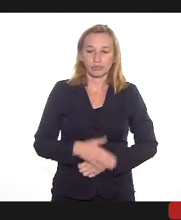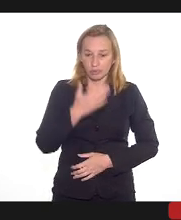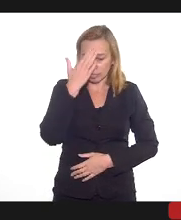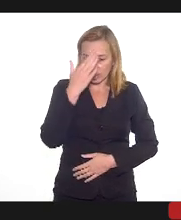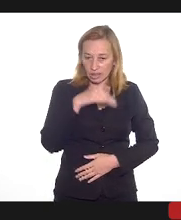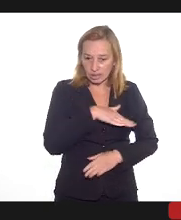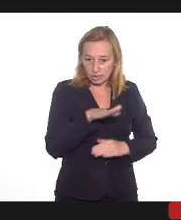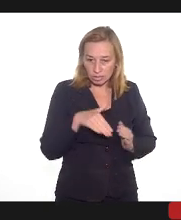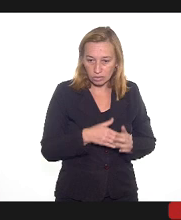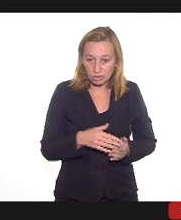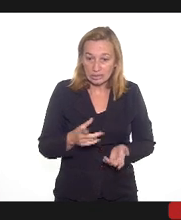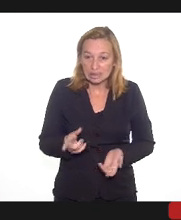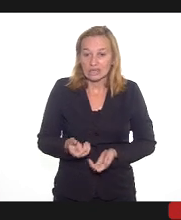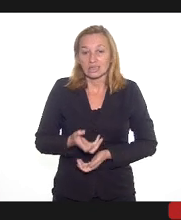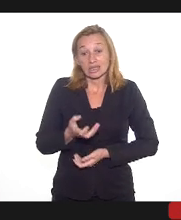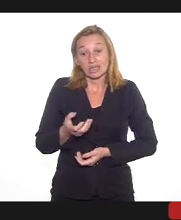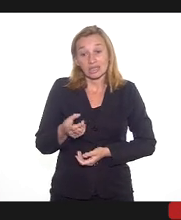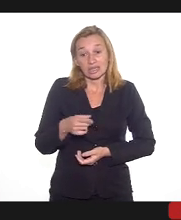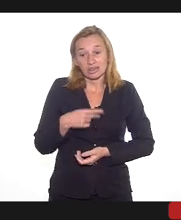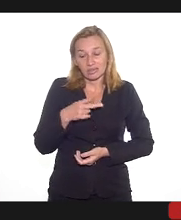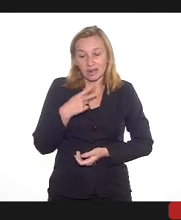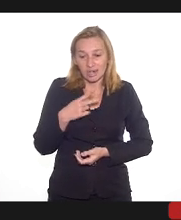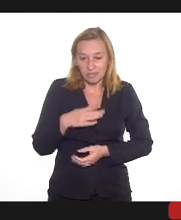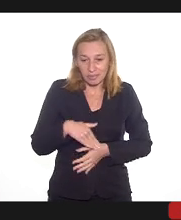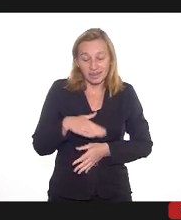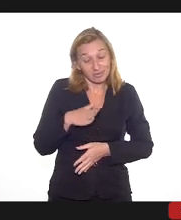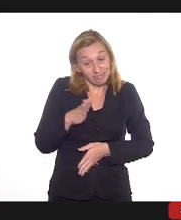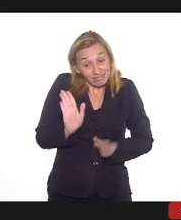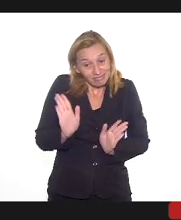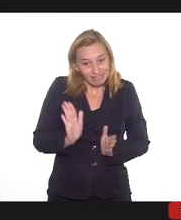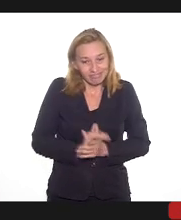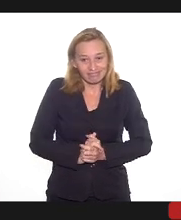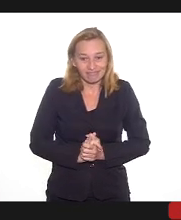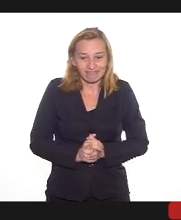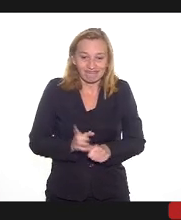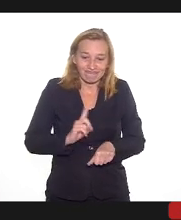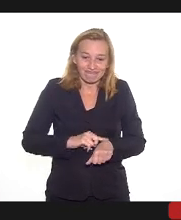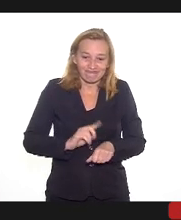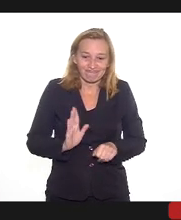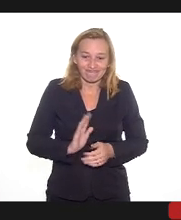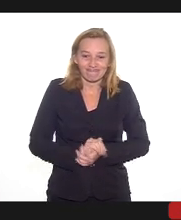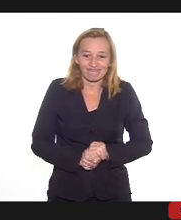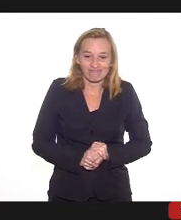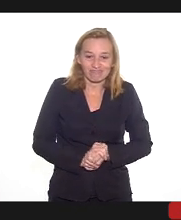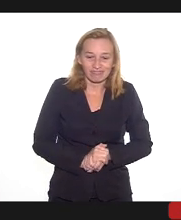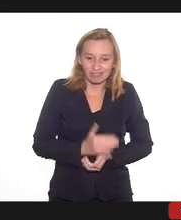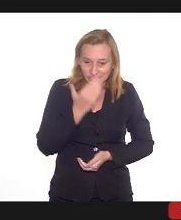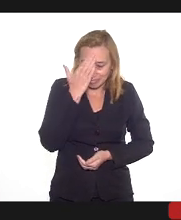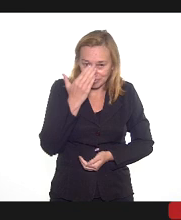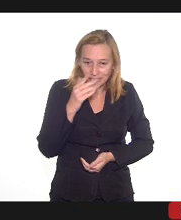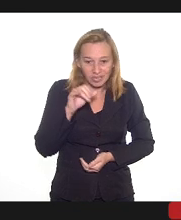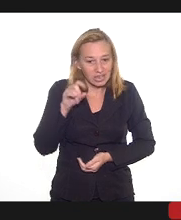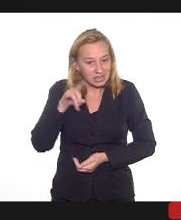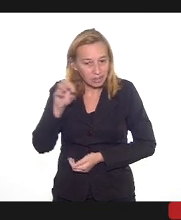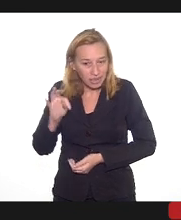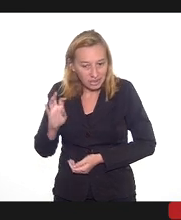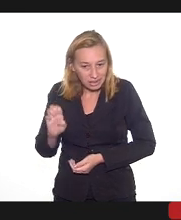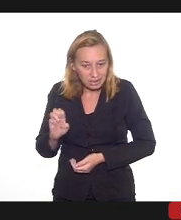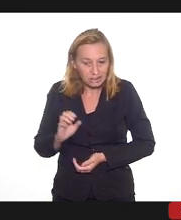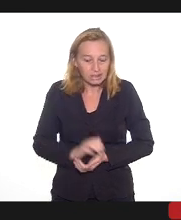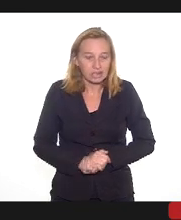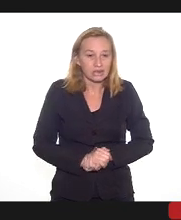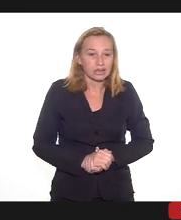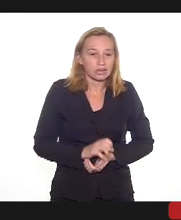todos. Eu tenho que ter o máximo, desde que o secretário chegava, mas vou para a próxima. Obrigado, Elizabeth.